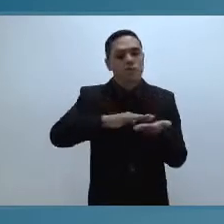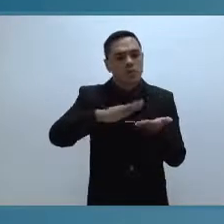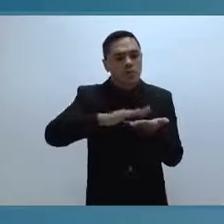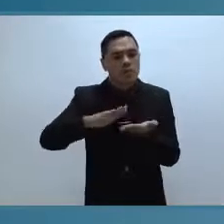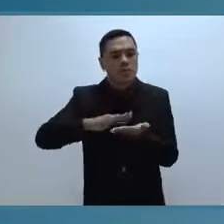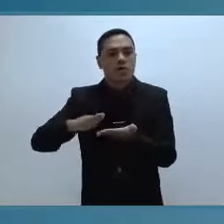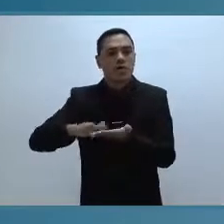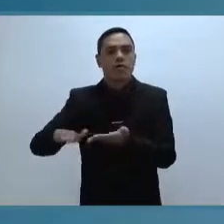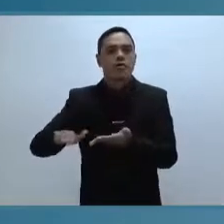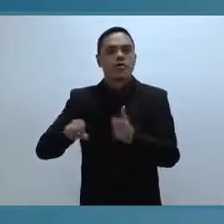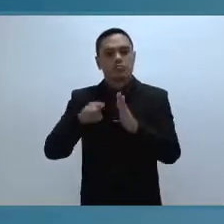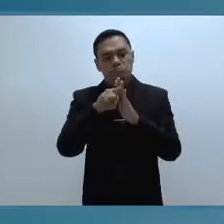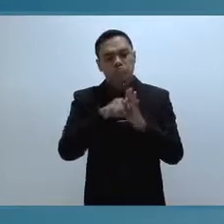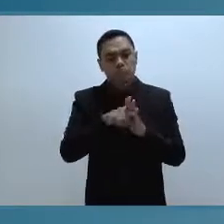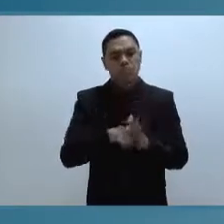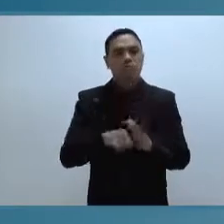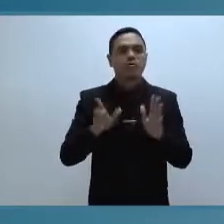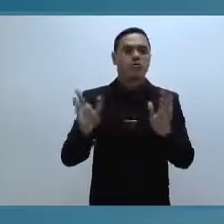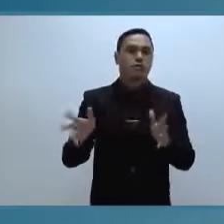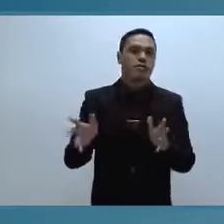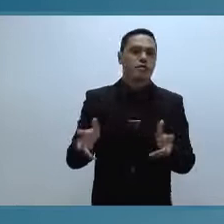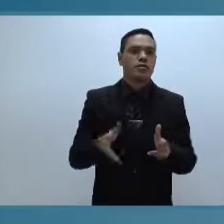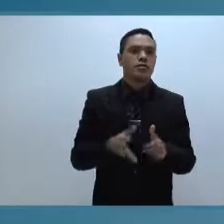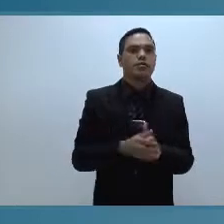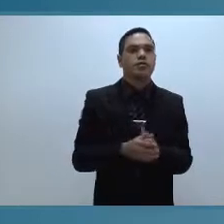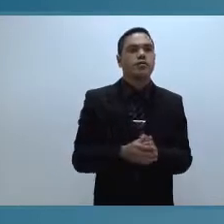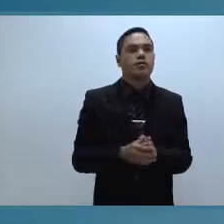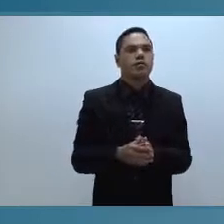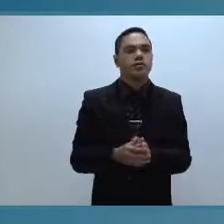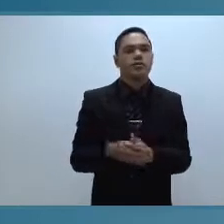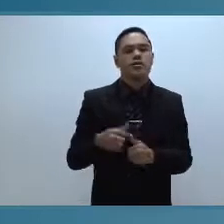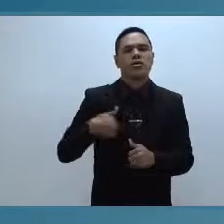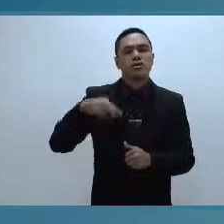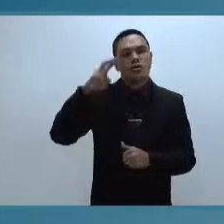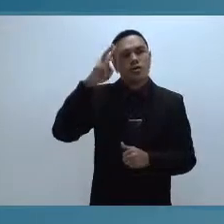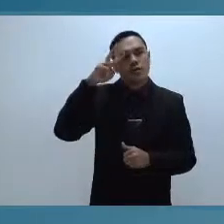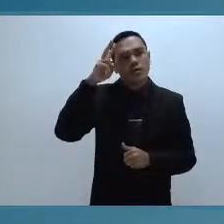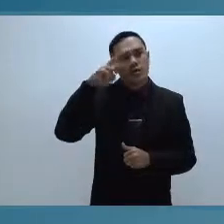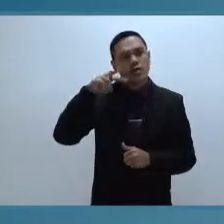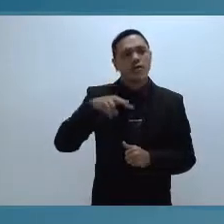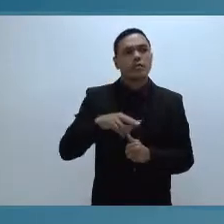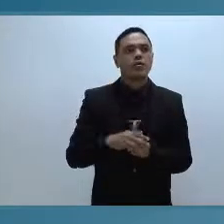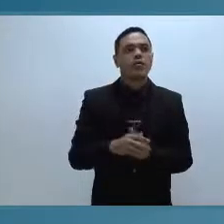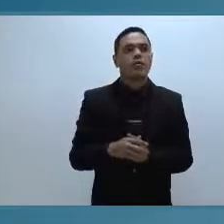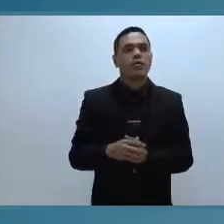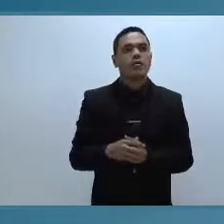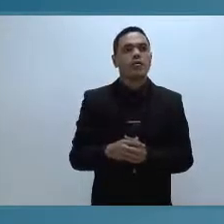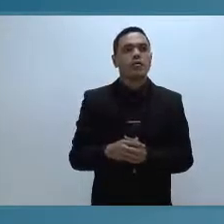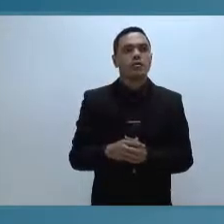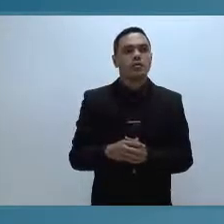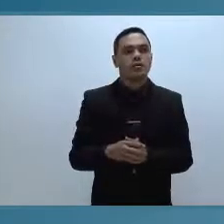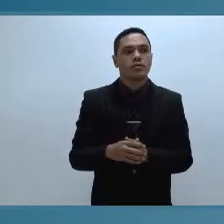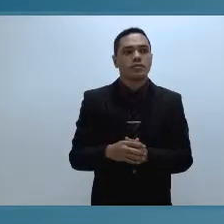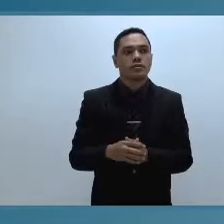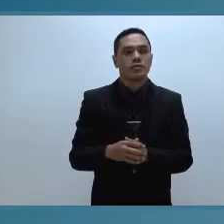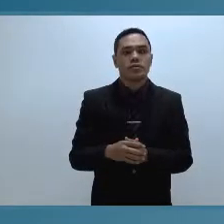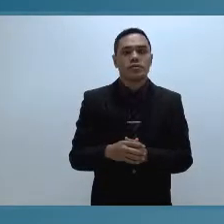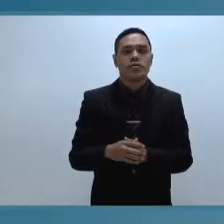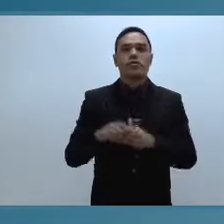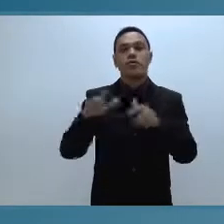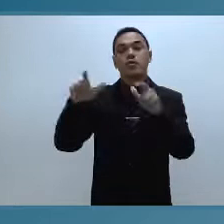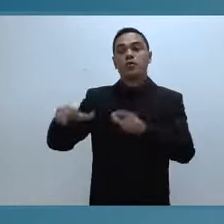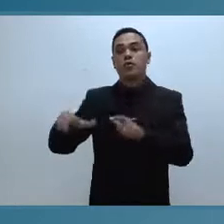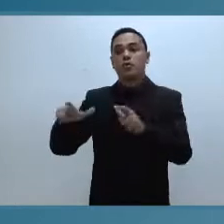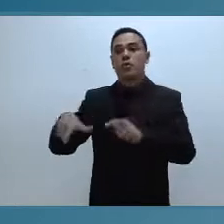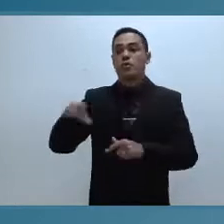no sentido de definir. Mas eu lembro que quando a desembargadora de nós era corregedora, a juíza de Bujari pediu para morar